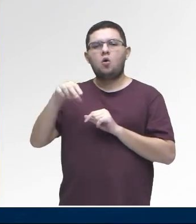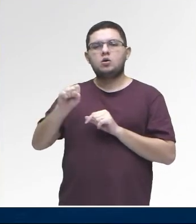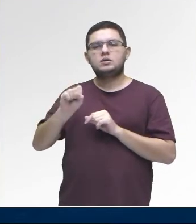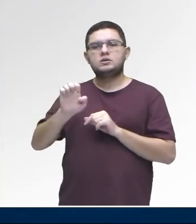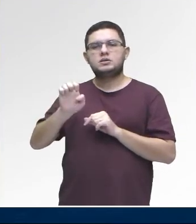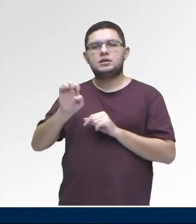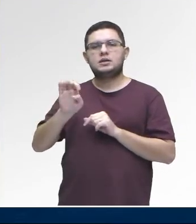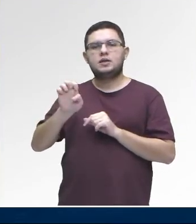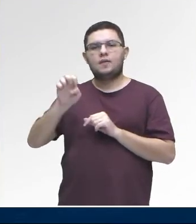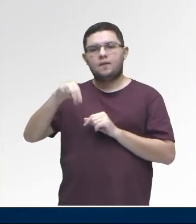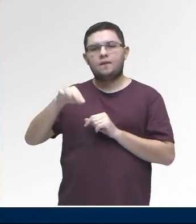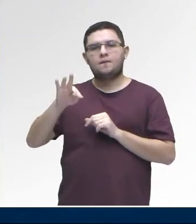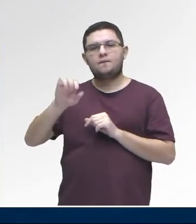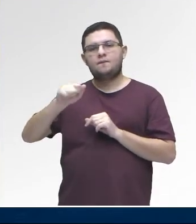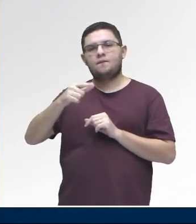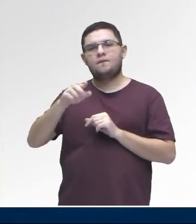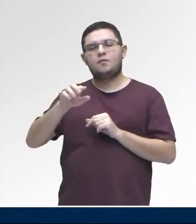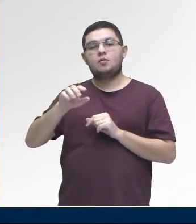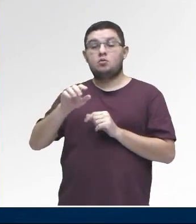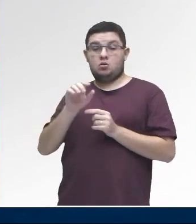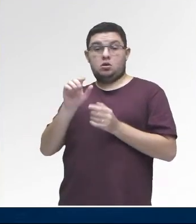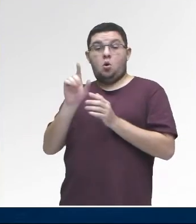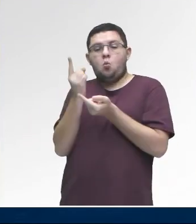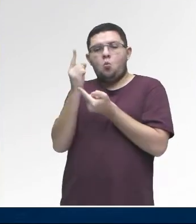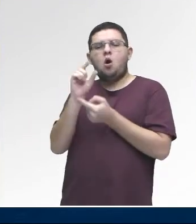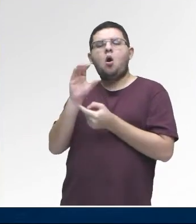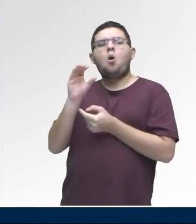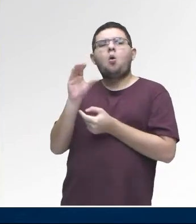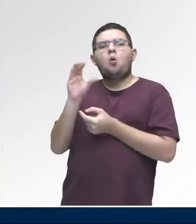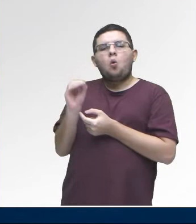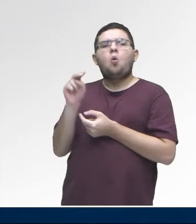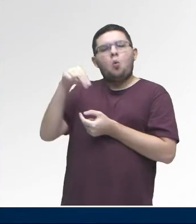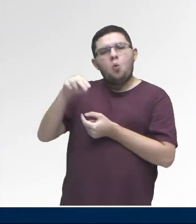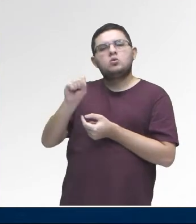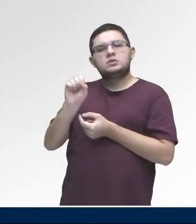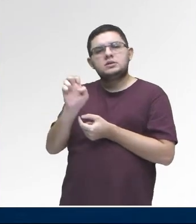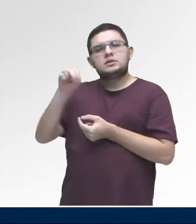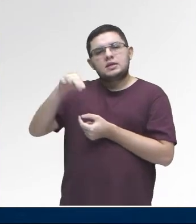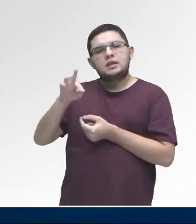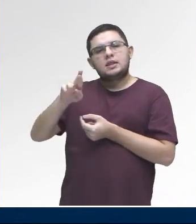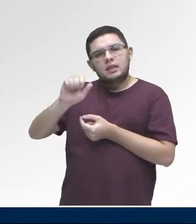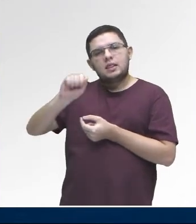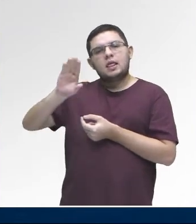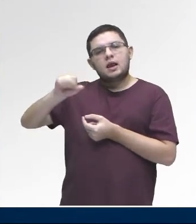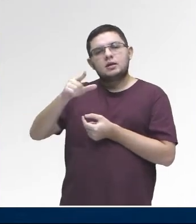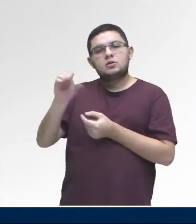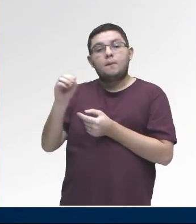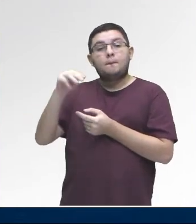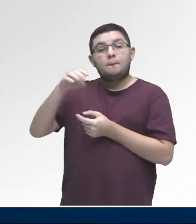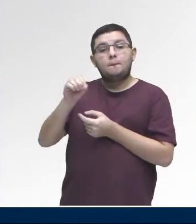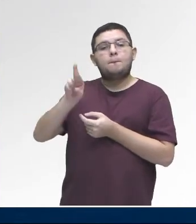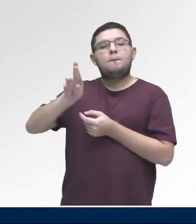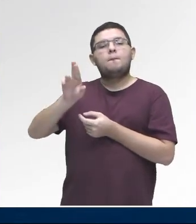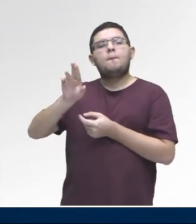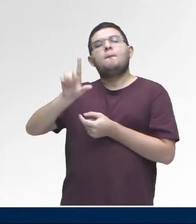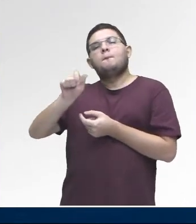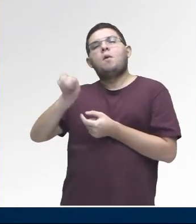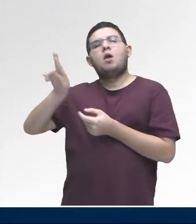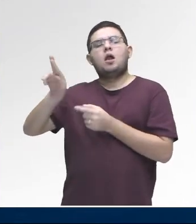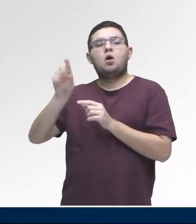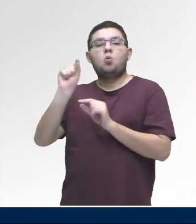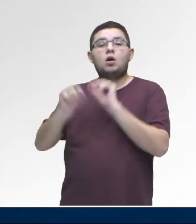dividir pela a concentração da base, ok?